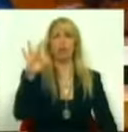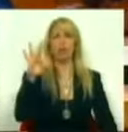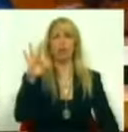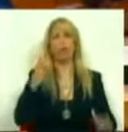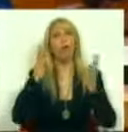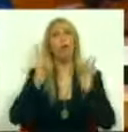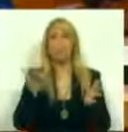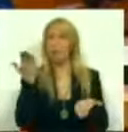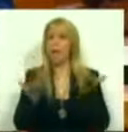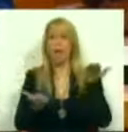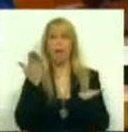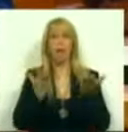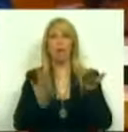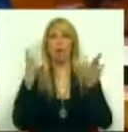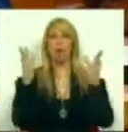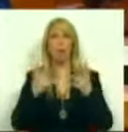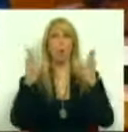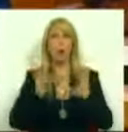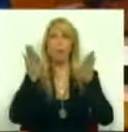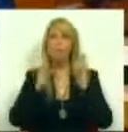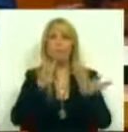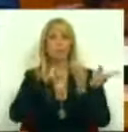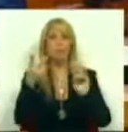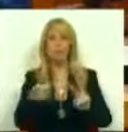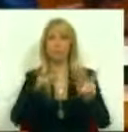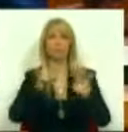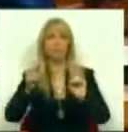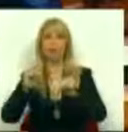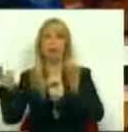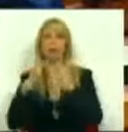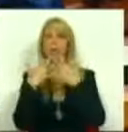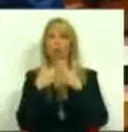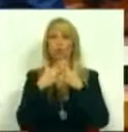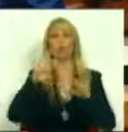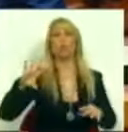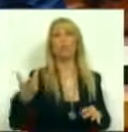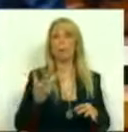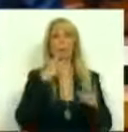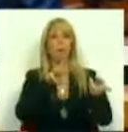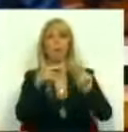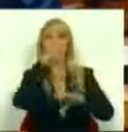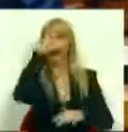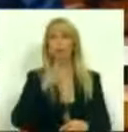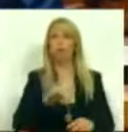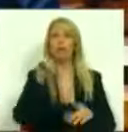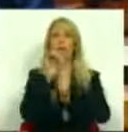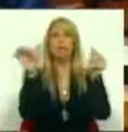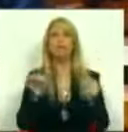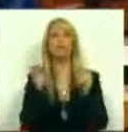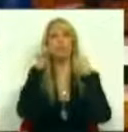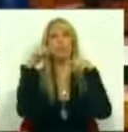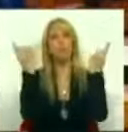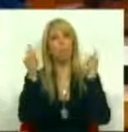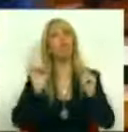de equilibrar as contas e reformar estruturalmente o país. Reformar o Estado e os sistemas públicos.